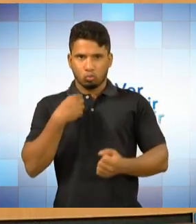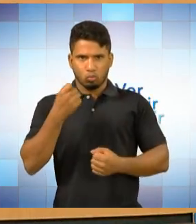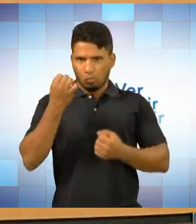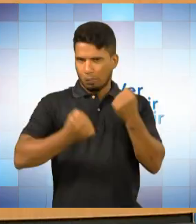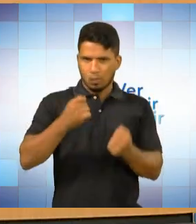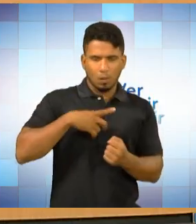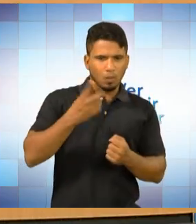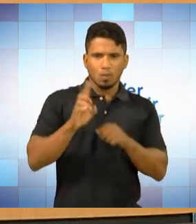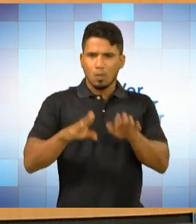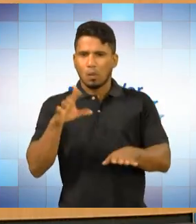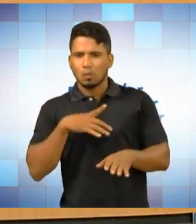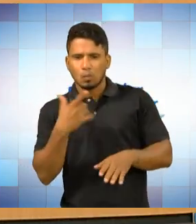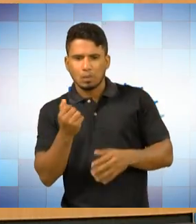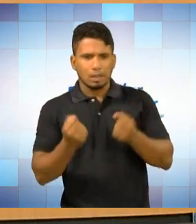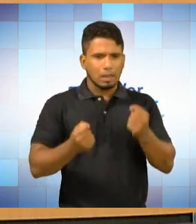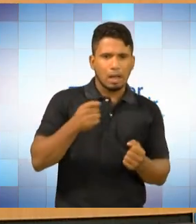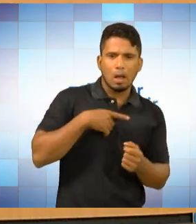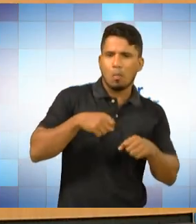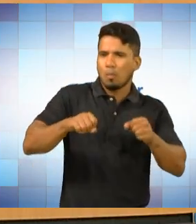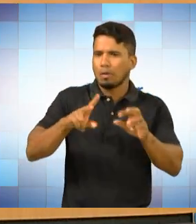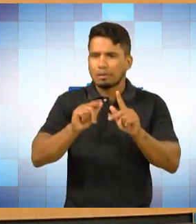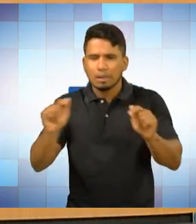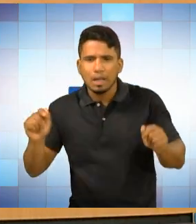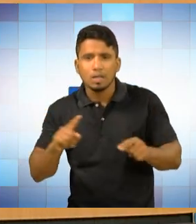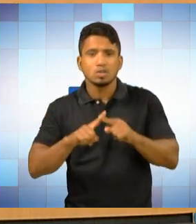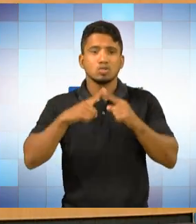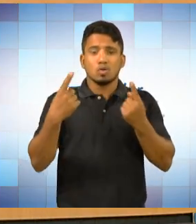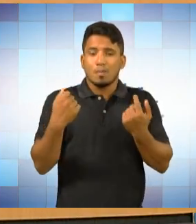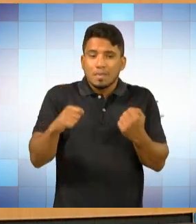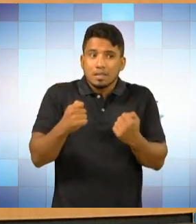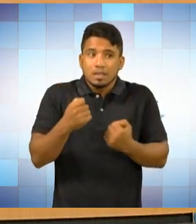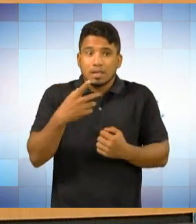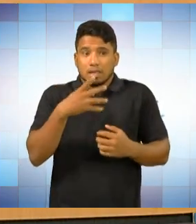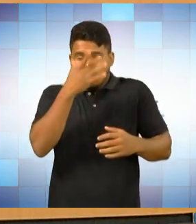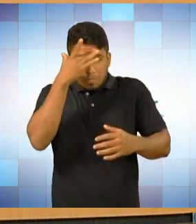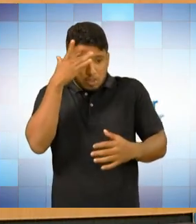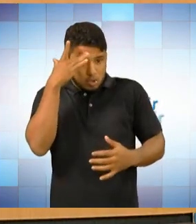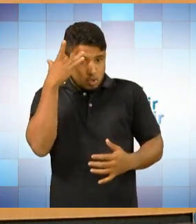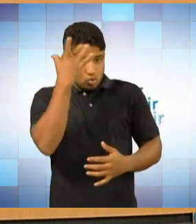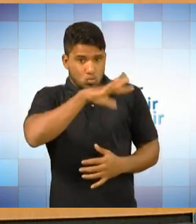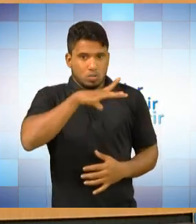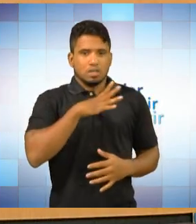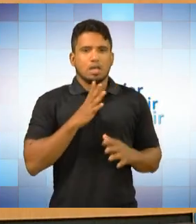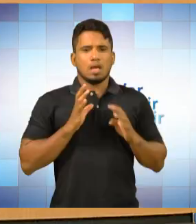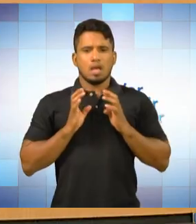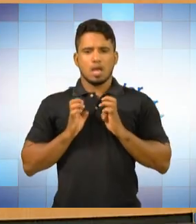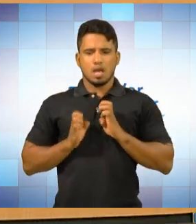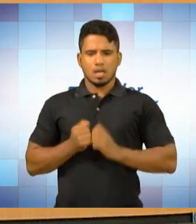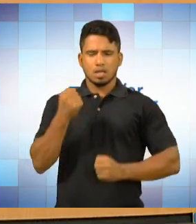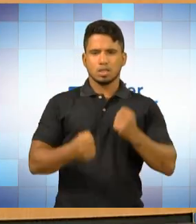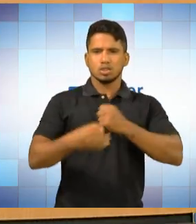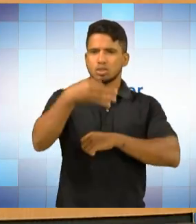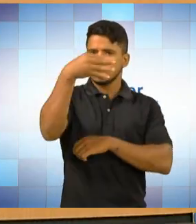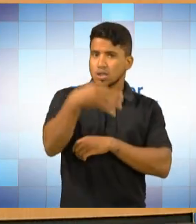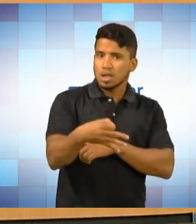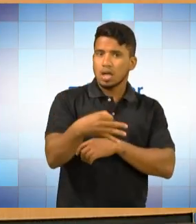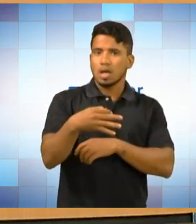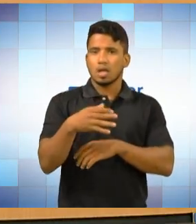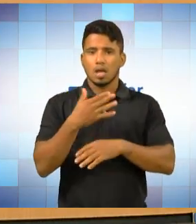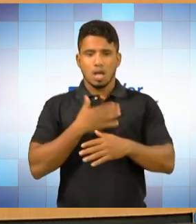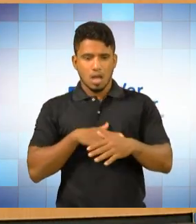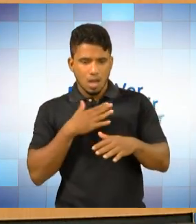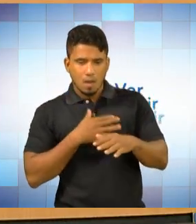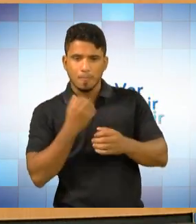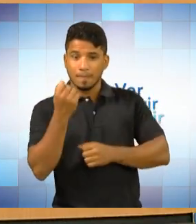motoristas, talvez não tenhamos carros, mas nós precisamos de um trânsito humano. Isso. Um trânsito humano,